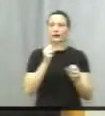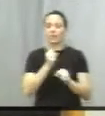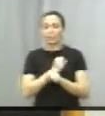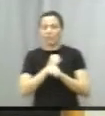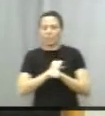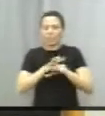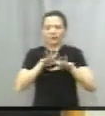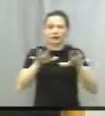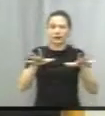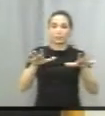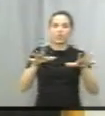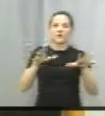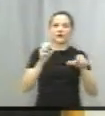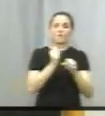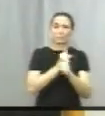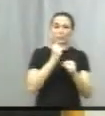ampliação